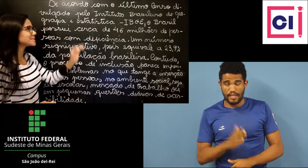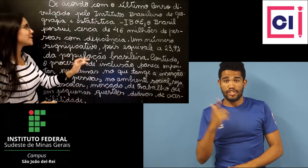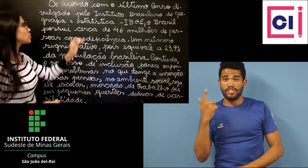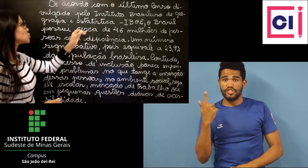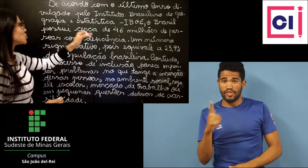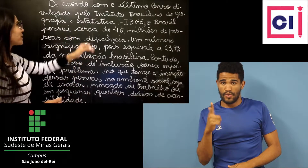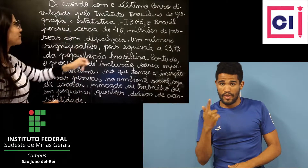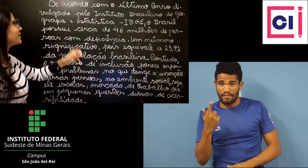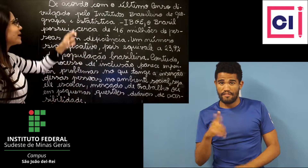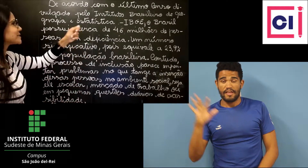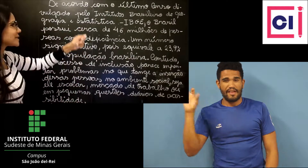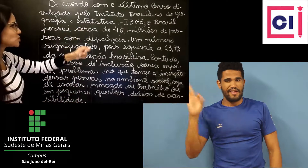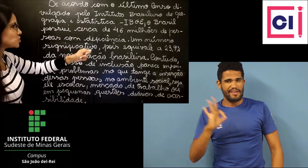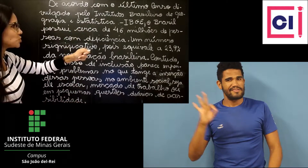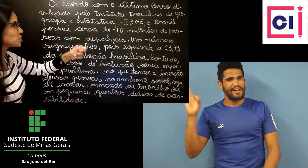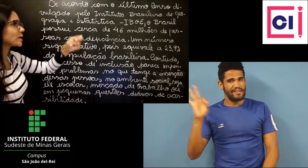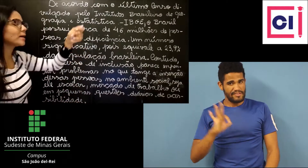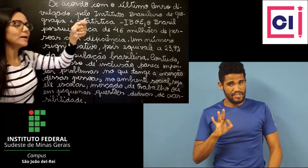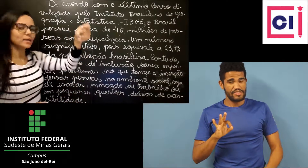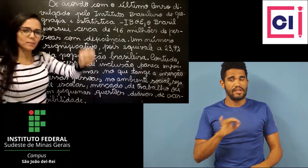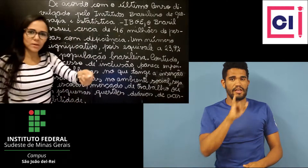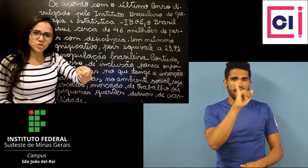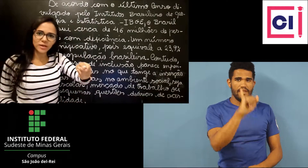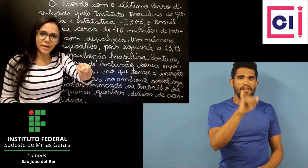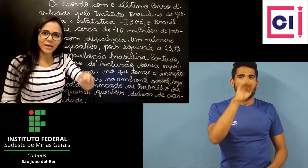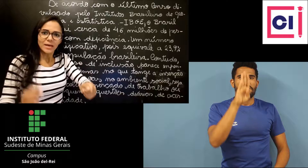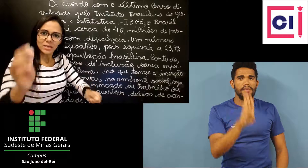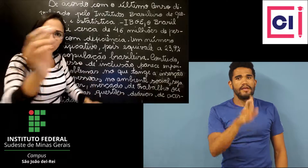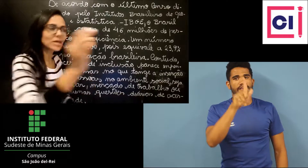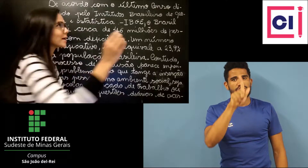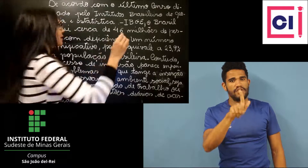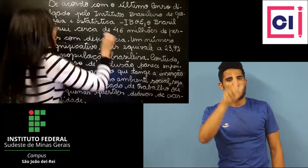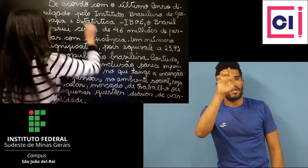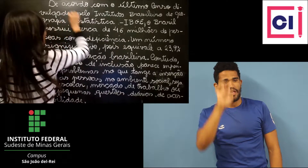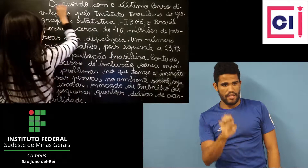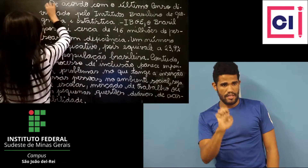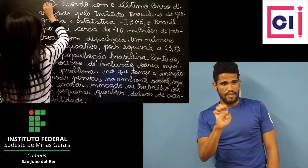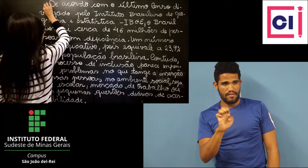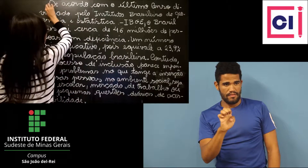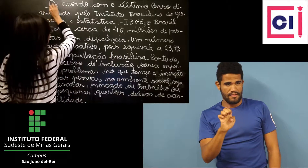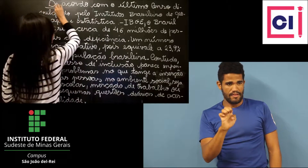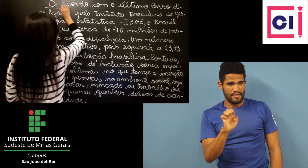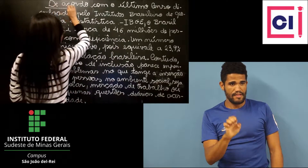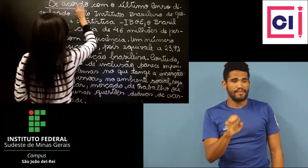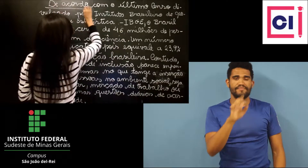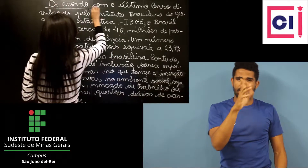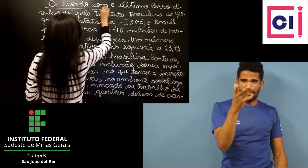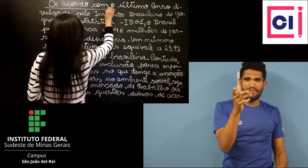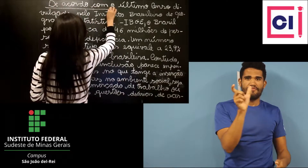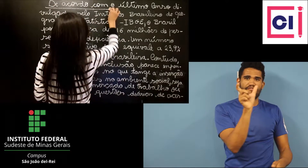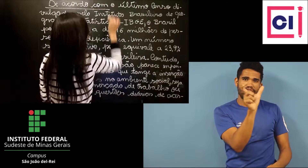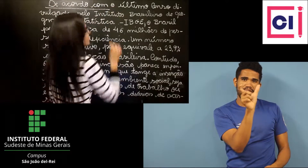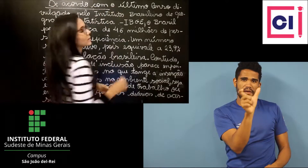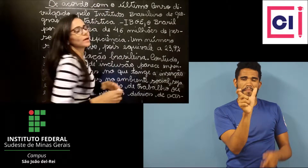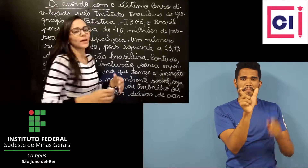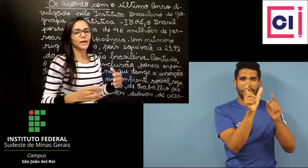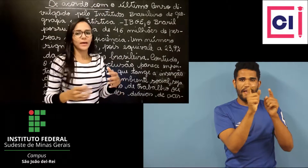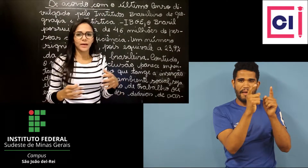Instituto Brasileiro de Geografia e Estatística, IBGE, está aqui o meu conectivo,